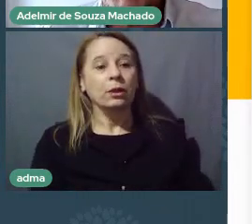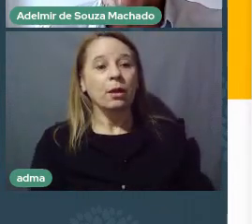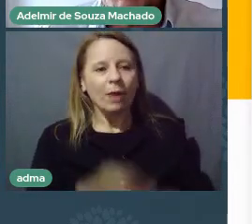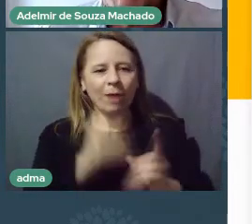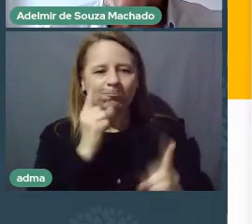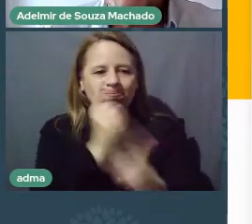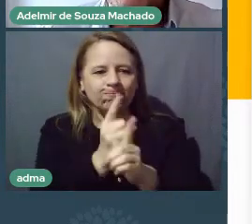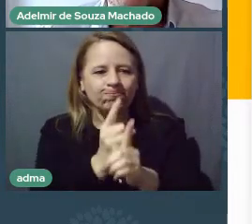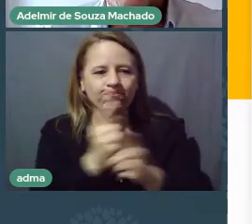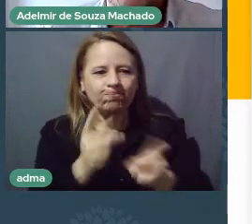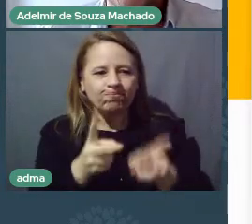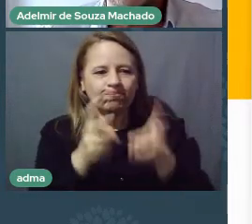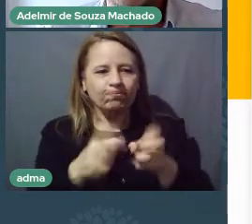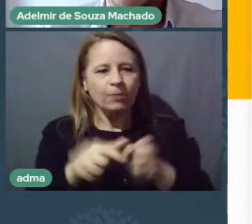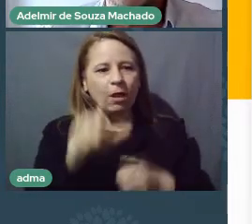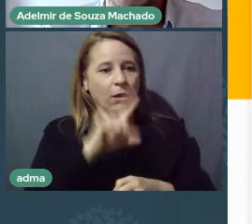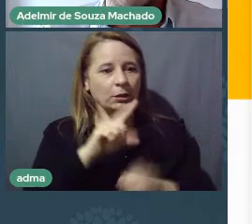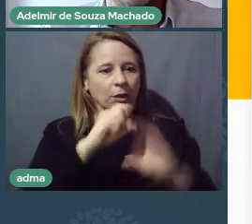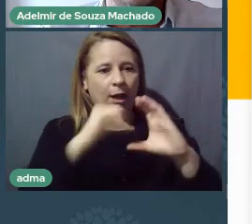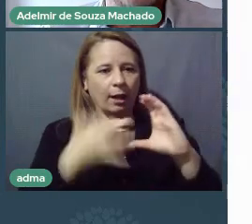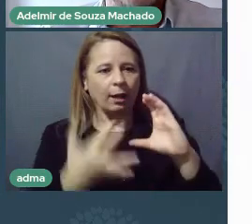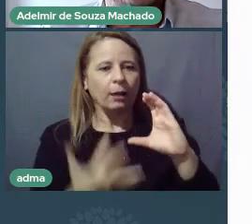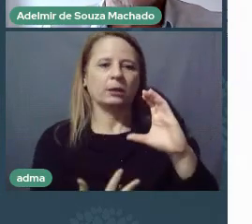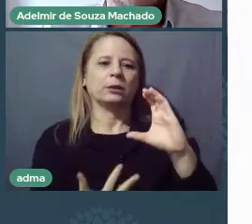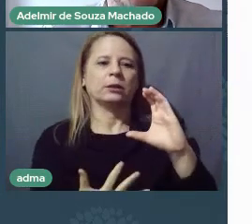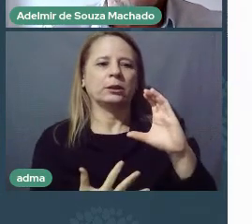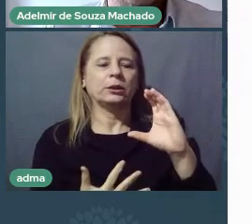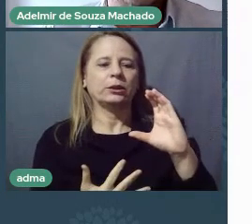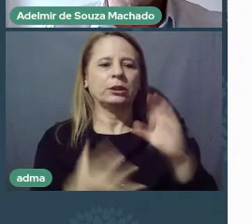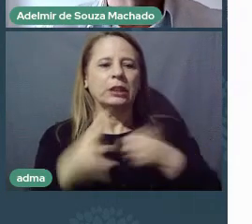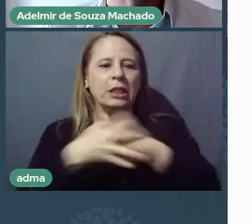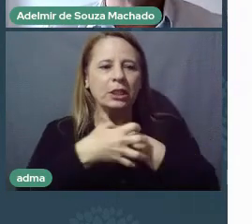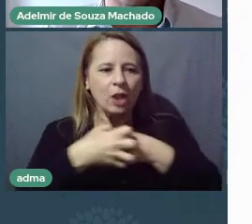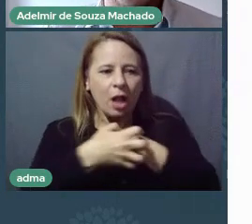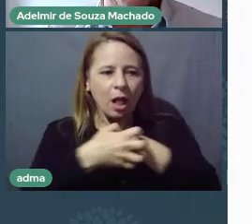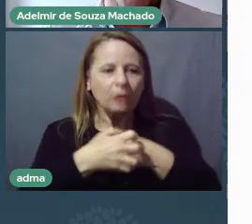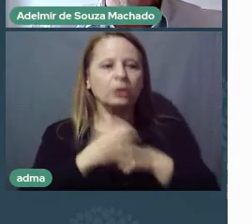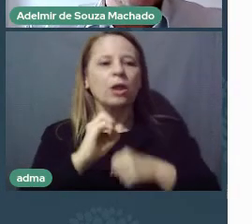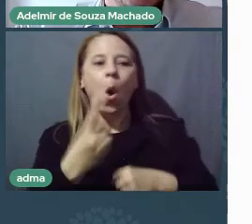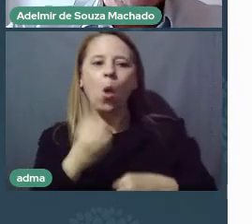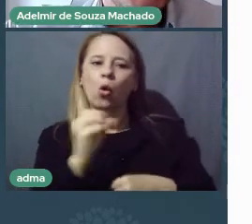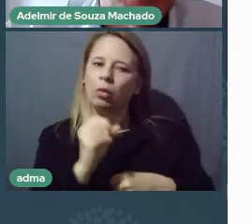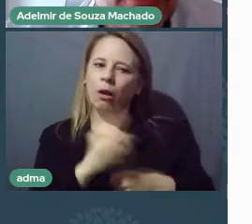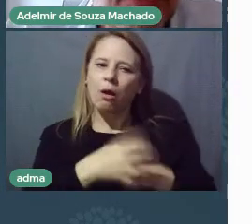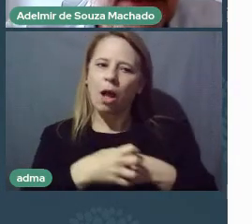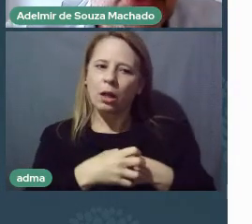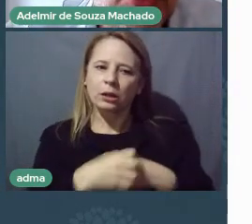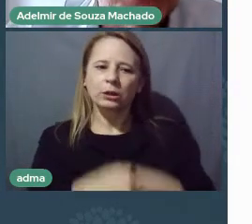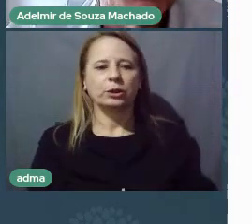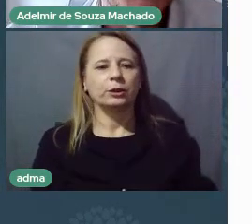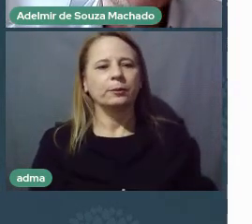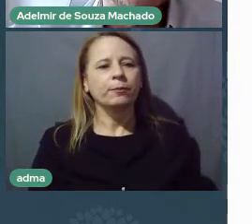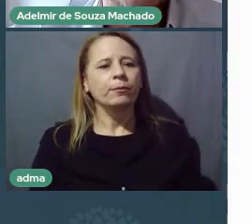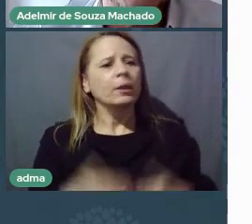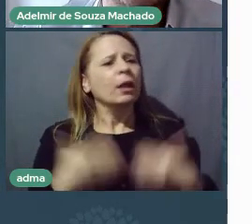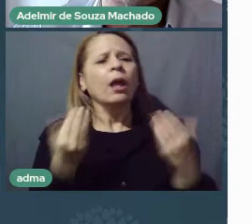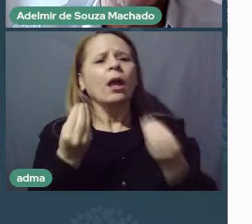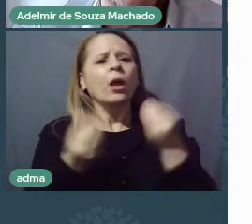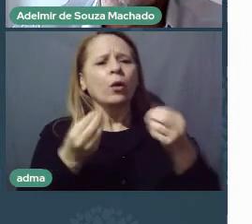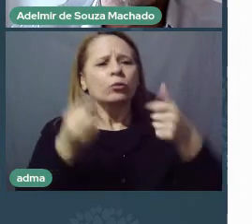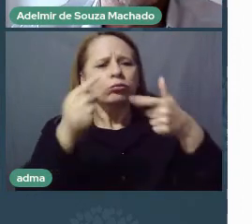identificar previamente essas características de alergia ou não alergia. E que fatores são